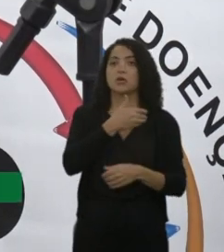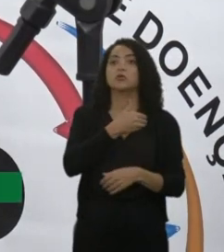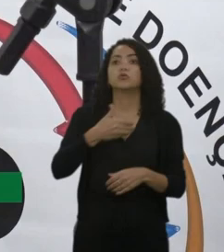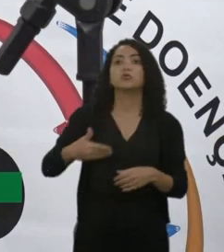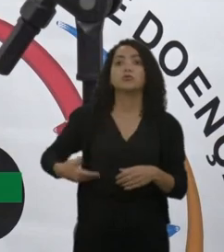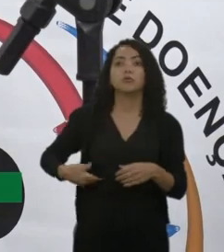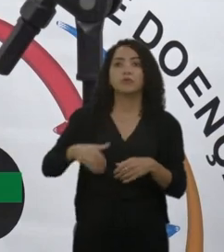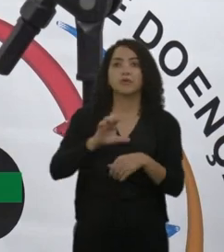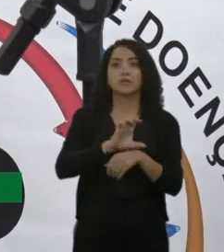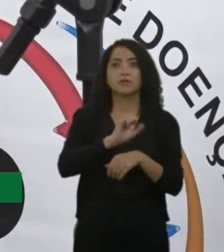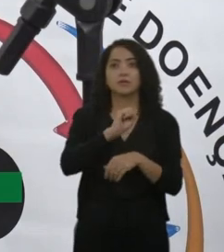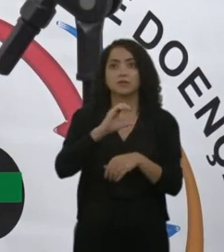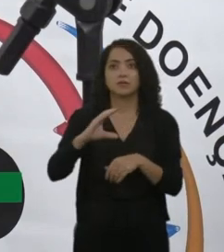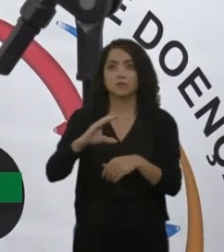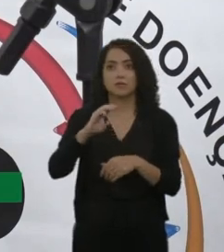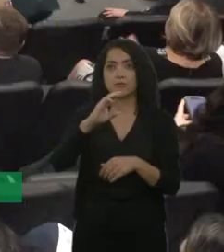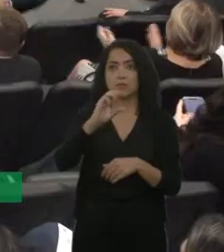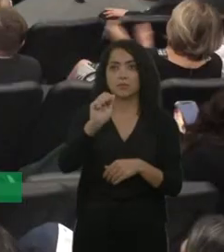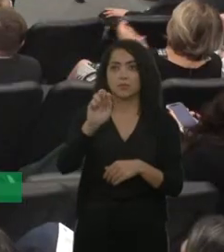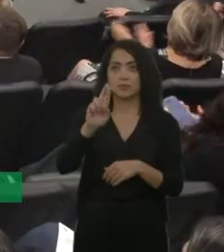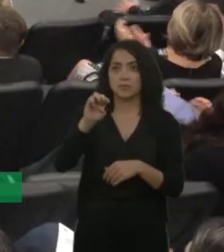Catarina, Carmen Zanotto.